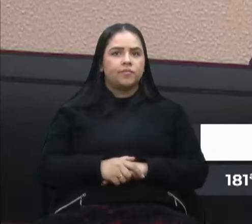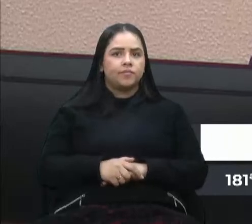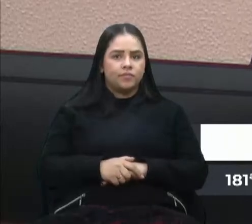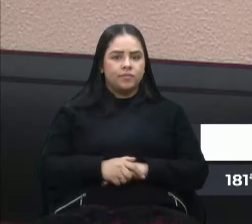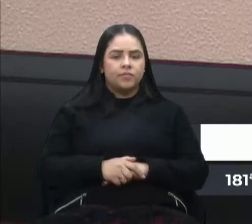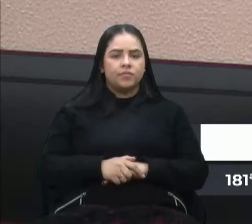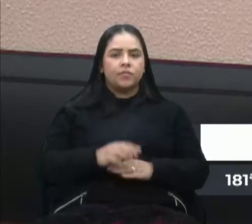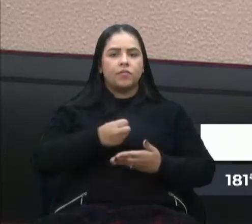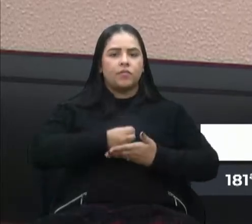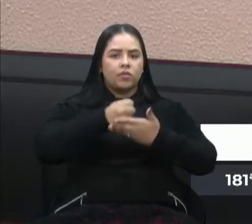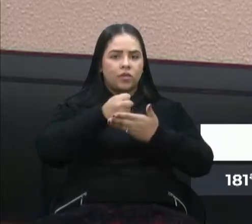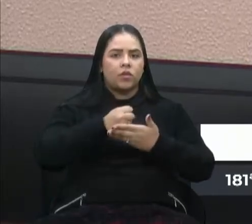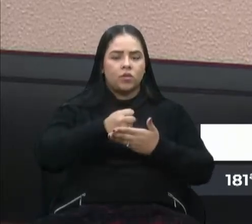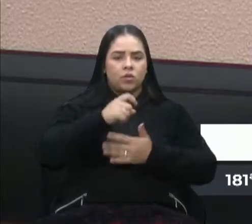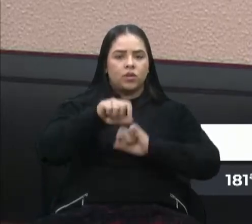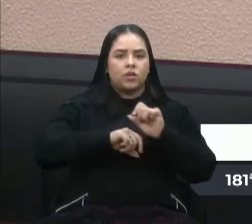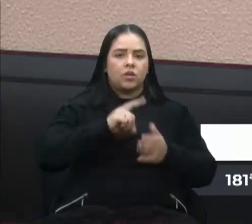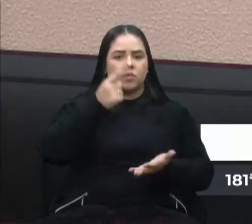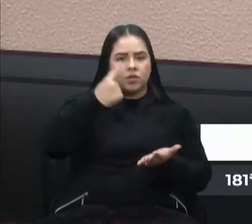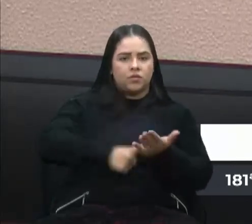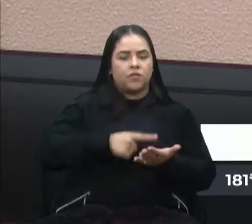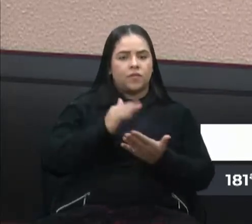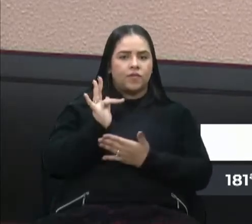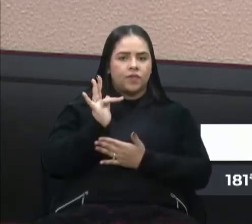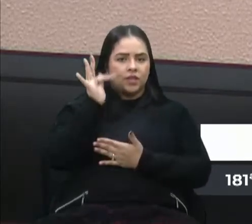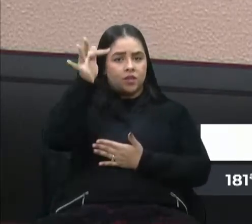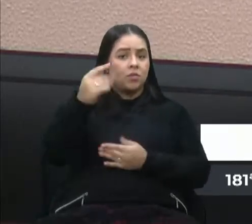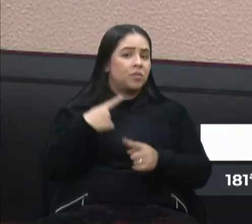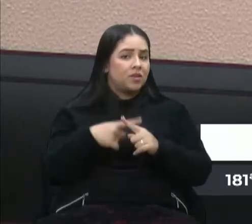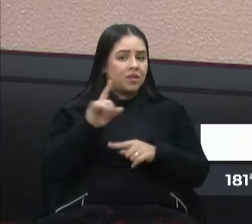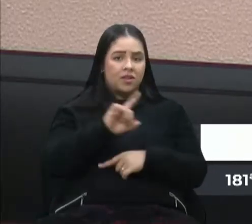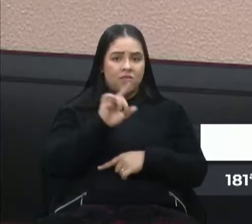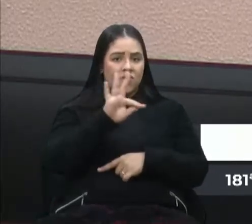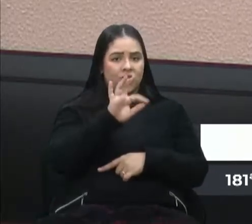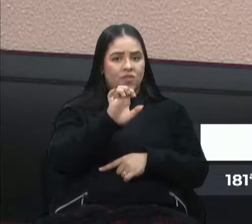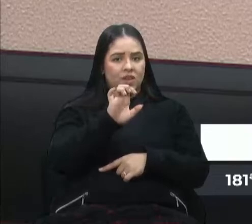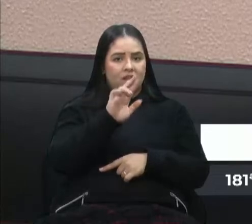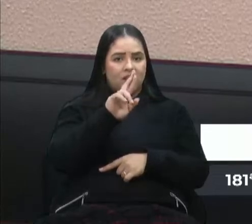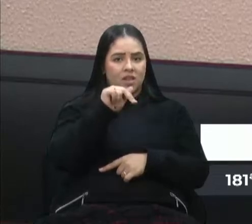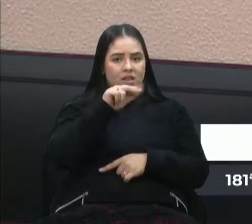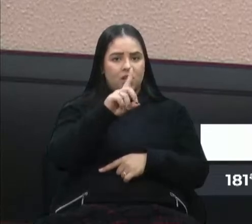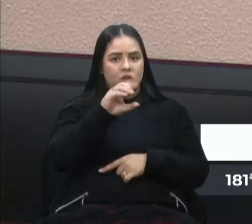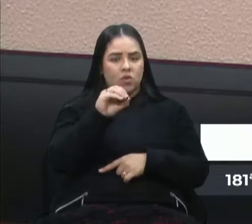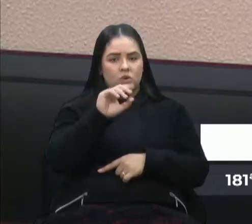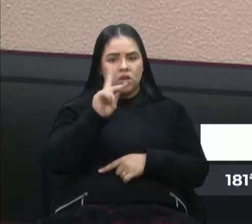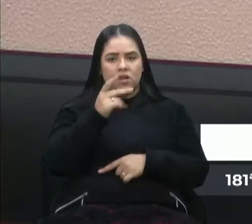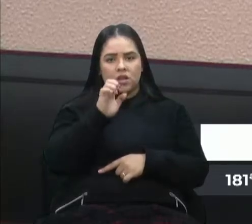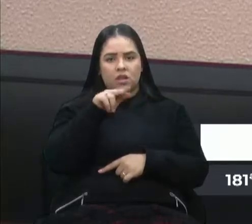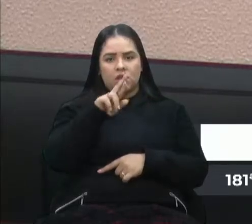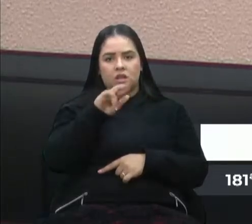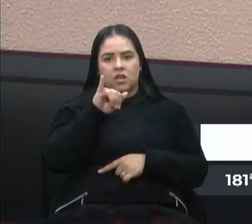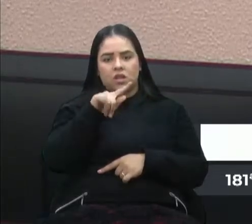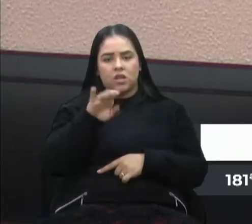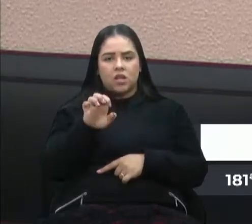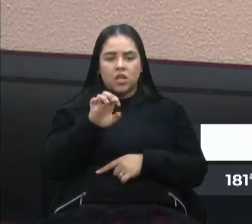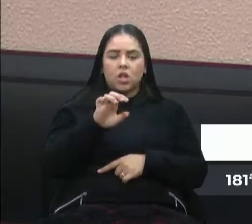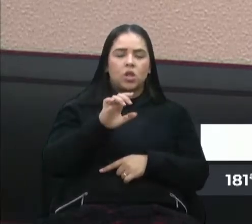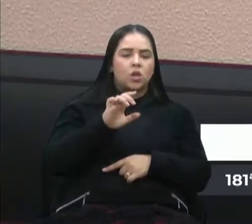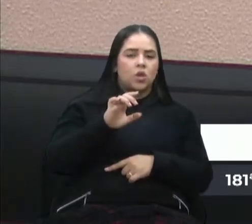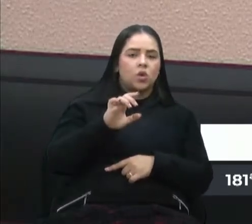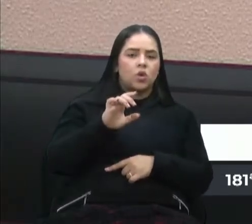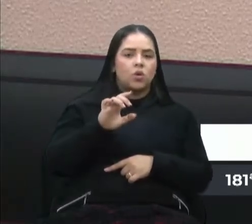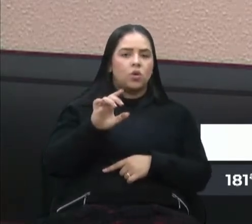Amparada no Pacto Federativo, que, aliás, nem Fernando Henrique, nem Lula, nem Dilma e muito menos Bolsonaro